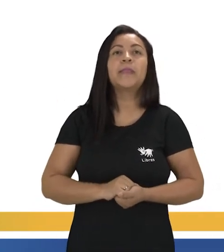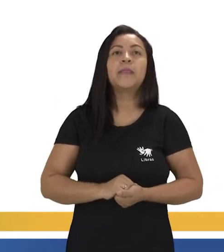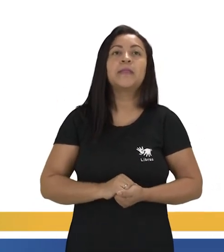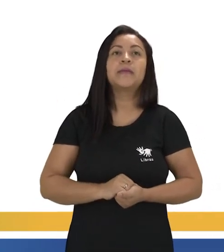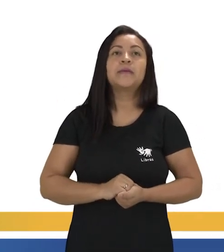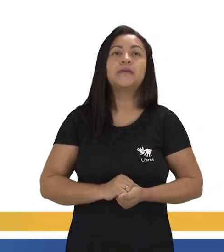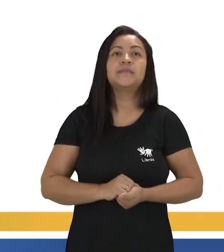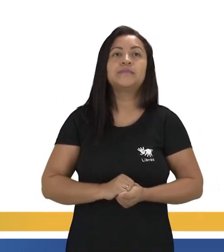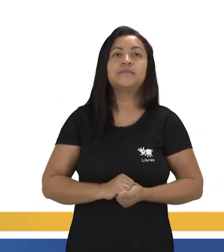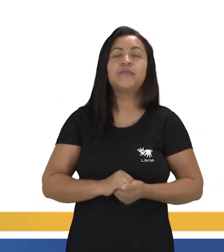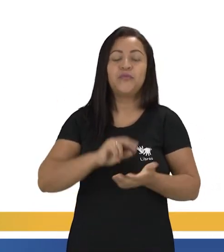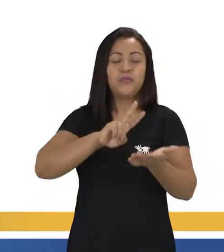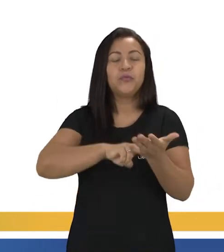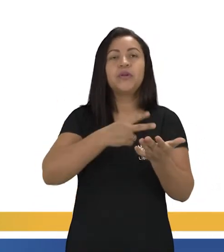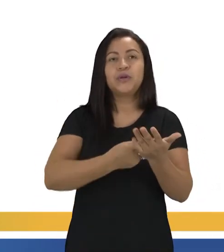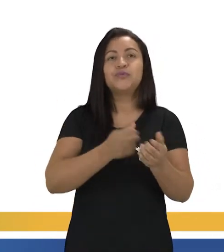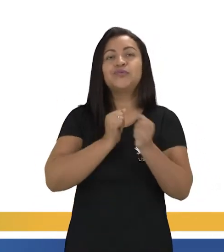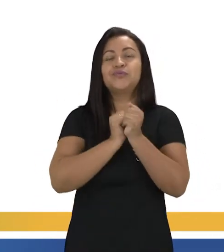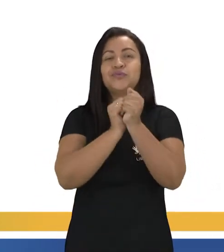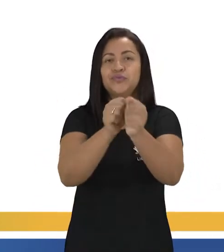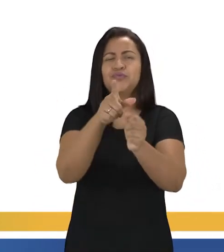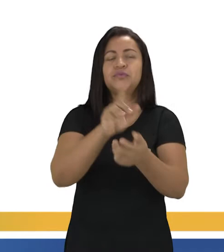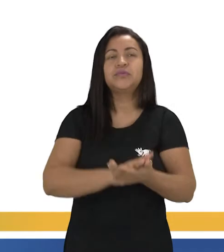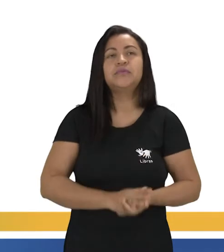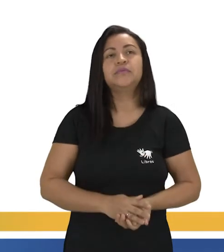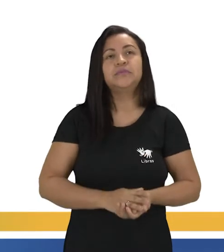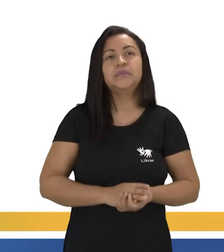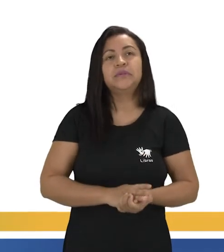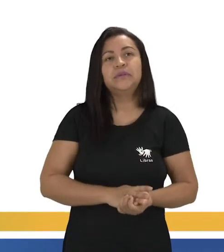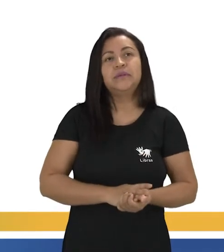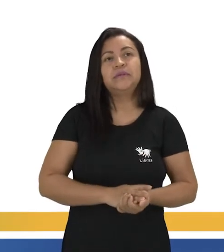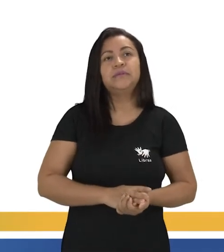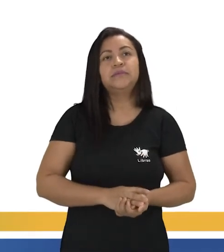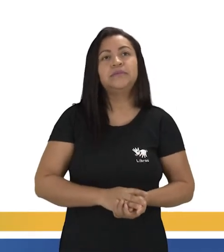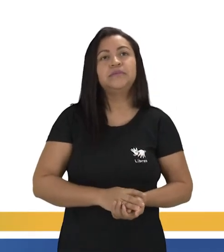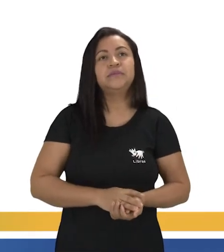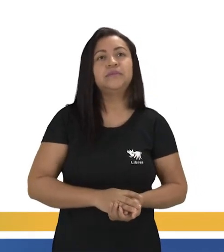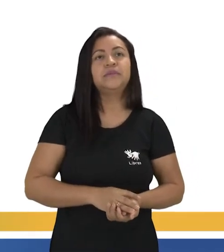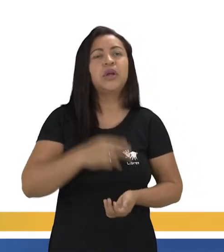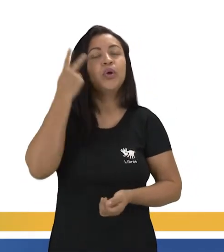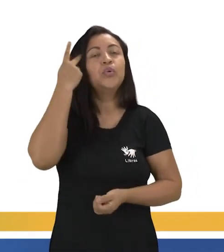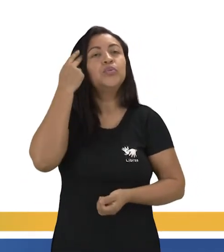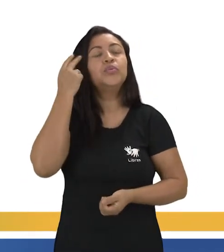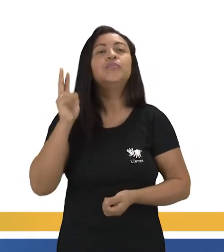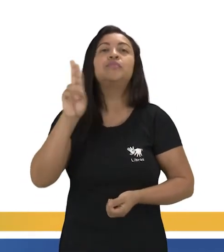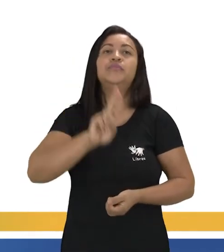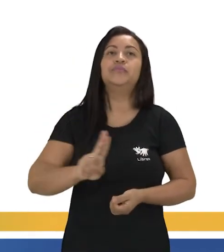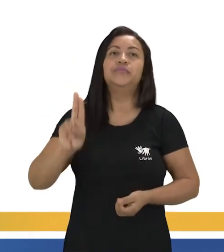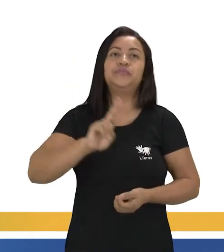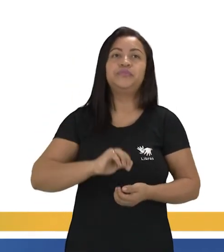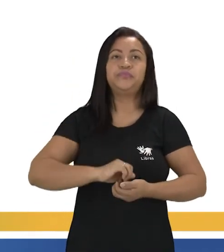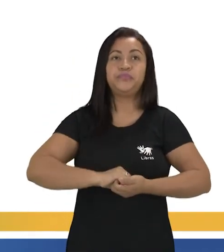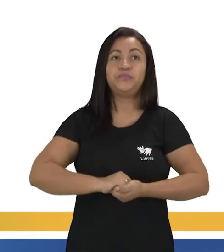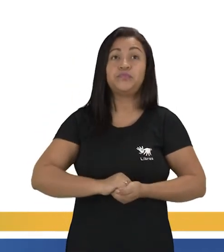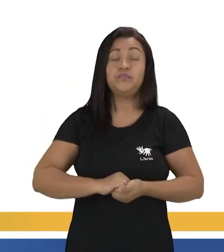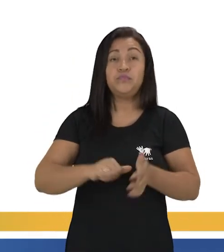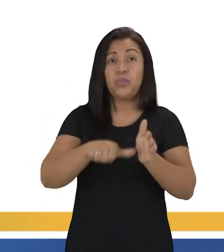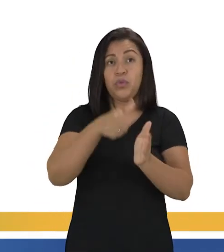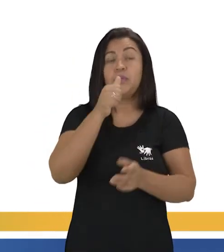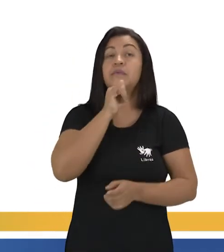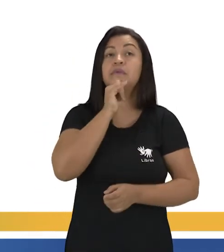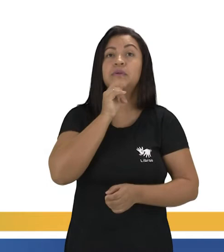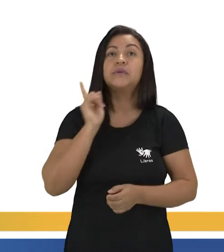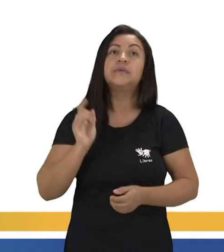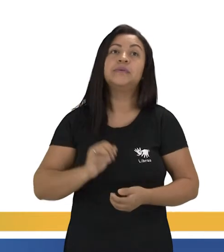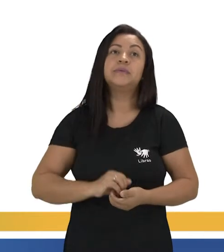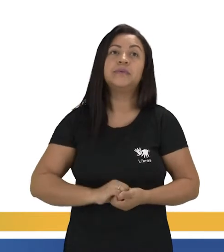vou traduzir aqui com vocês. Vocês vão ver que é bem comum você usar esse tempo verbal, tudo bem? Então, primeiro exemplo ali.